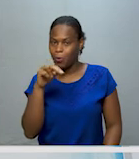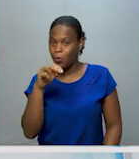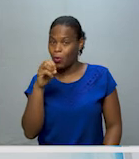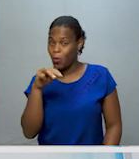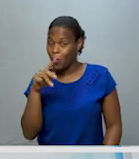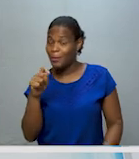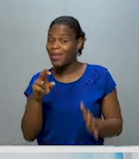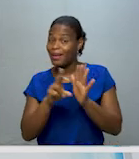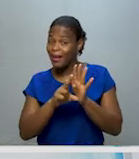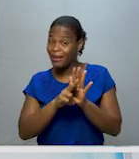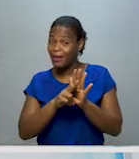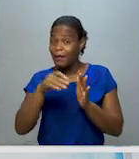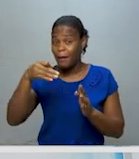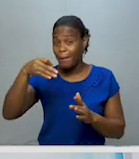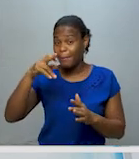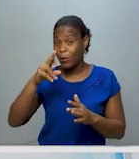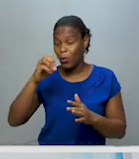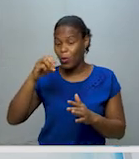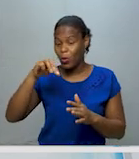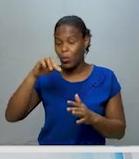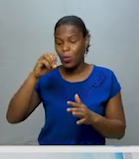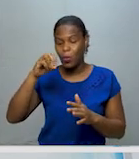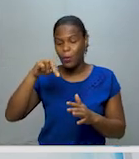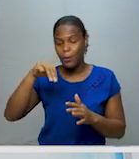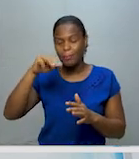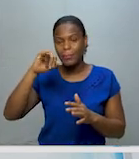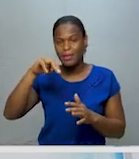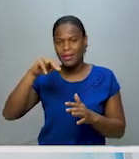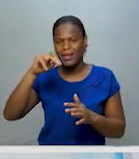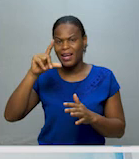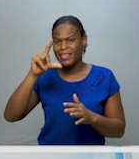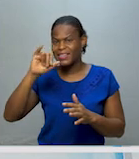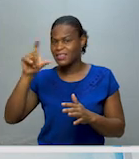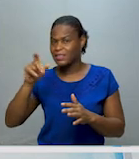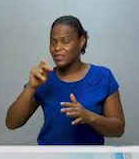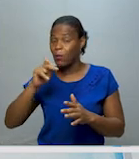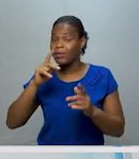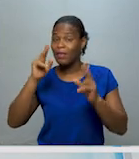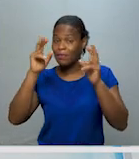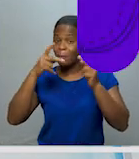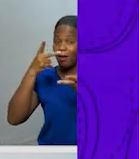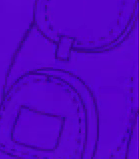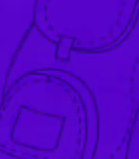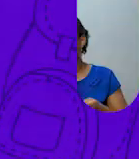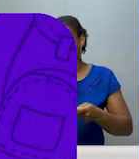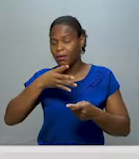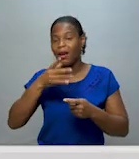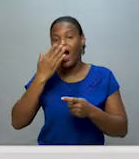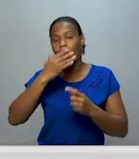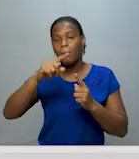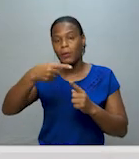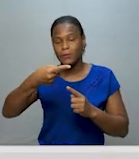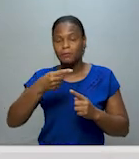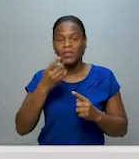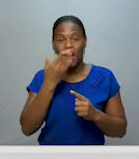da pronominalização, que serão temas para análise e discussão da próxima aula. E assim termina